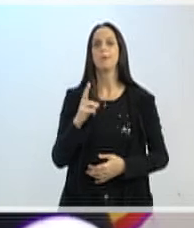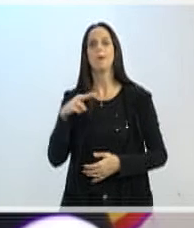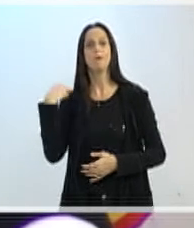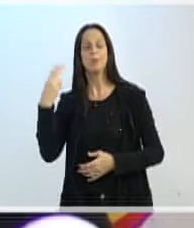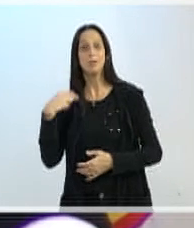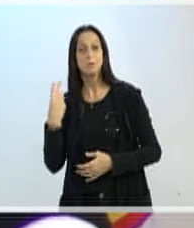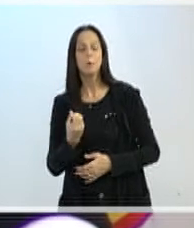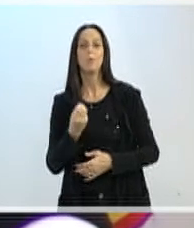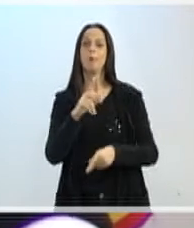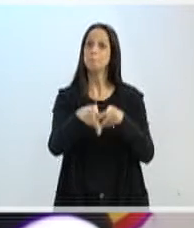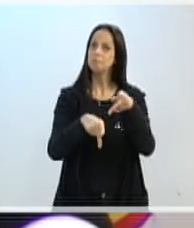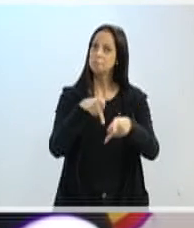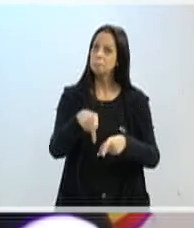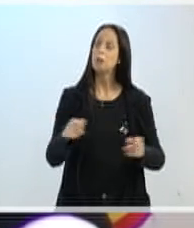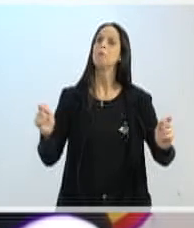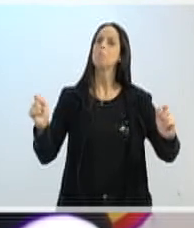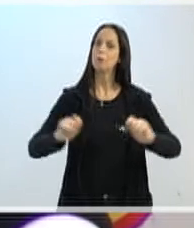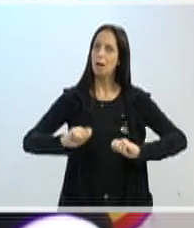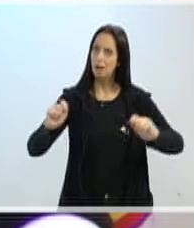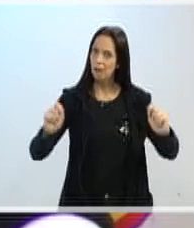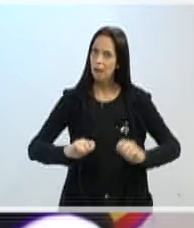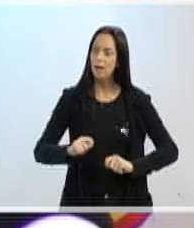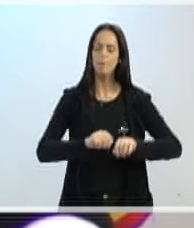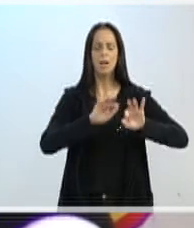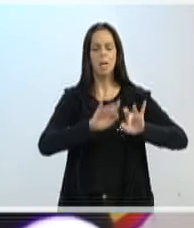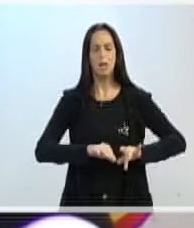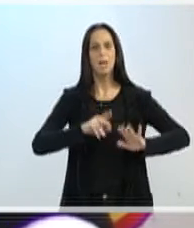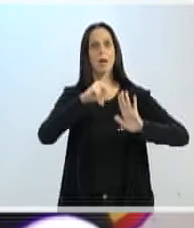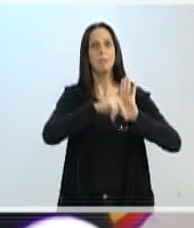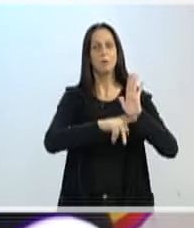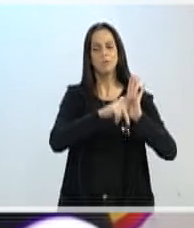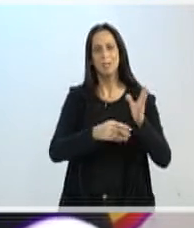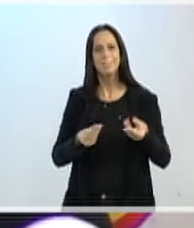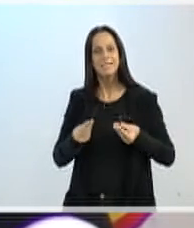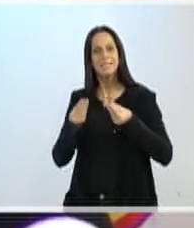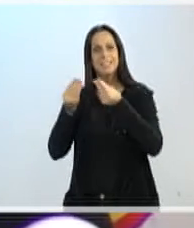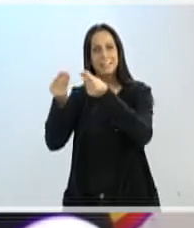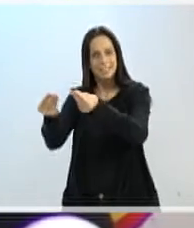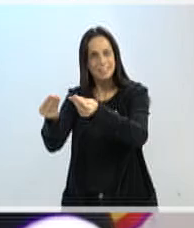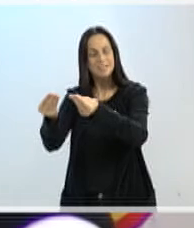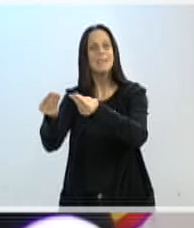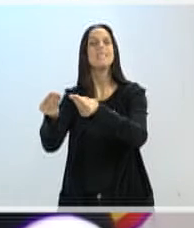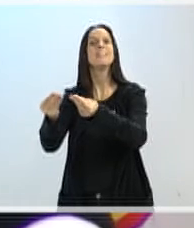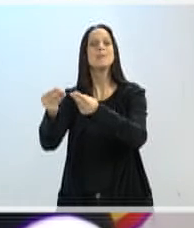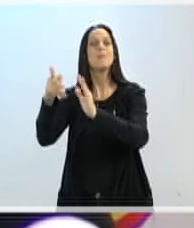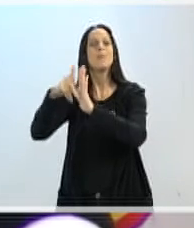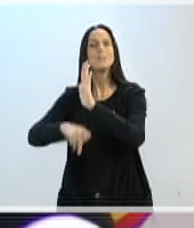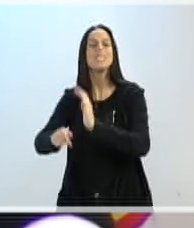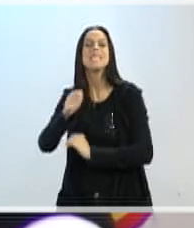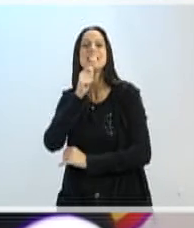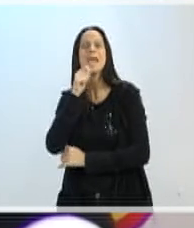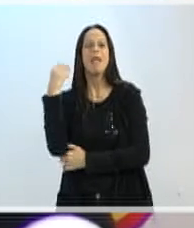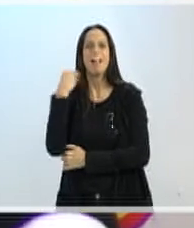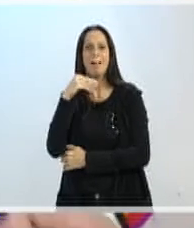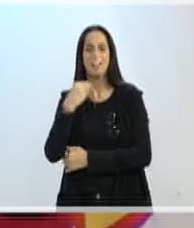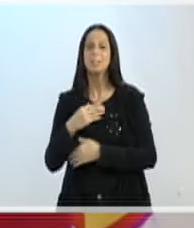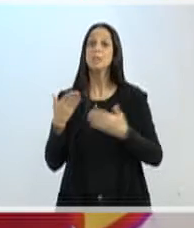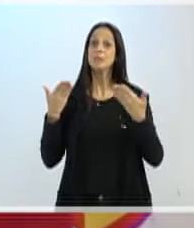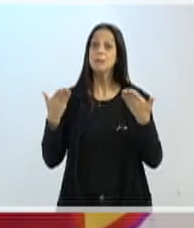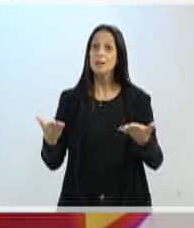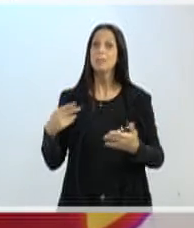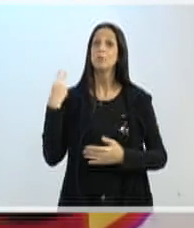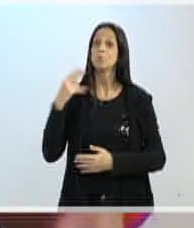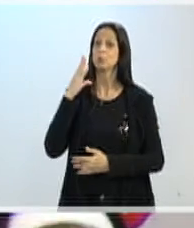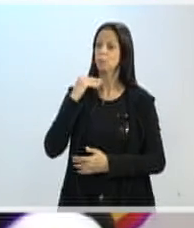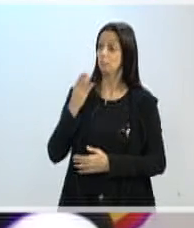mesmo a população podem submeter projetos para análise do Sem Barganha. Vereador professor Gilson, quero chamar a atenção